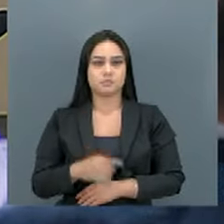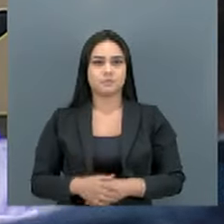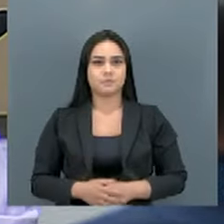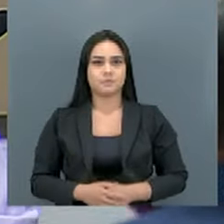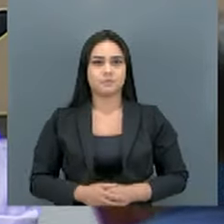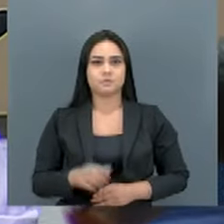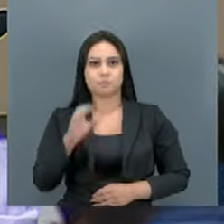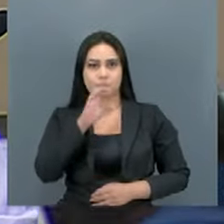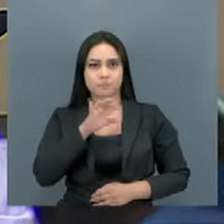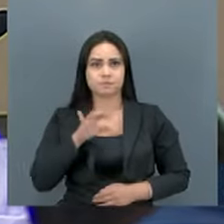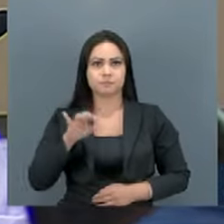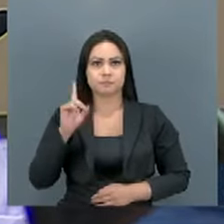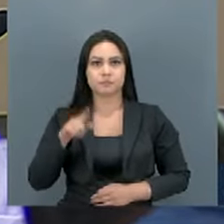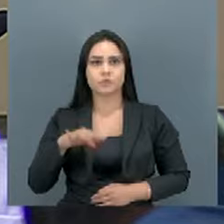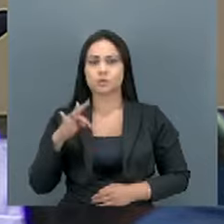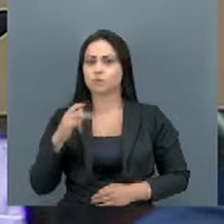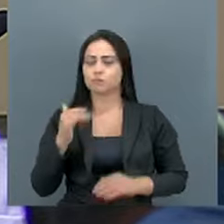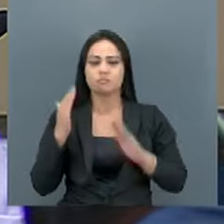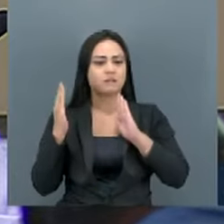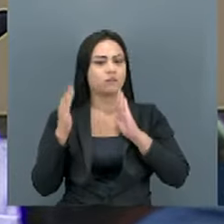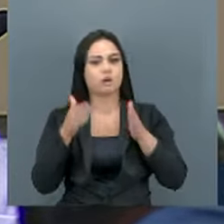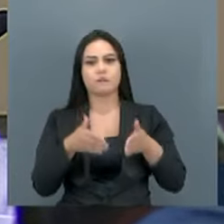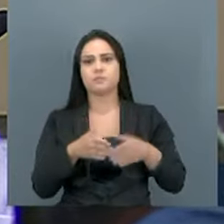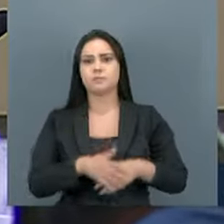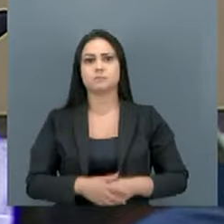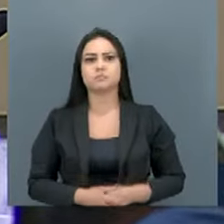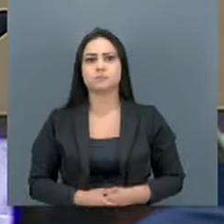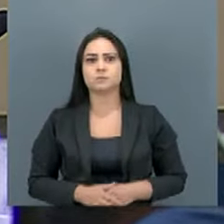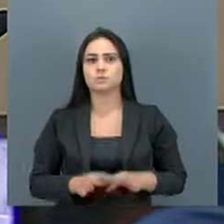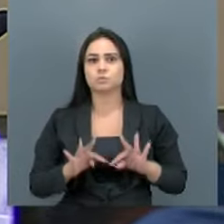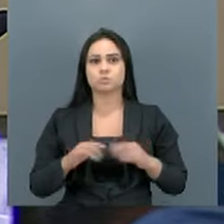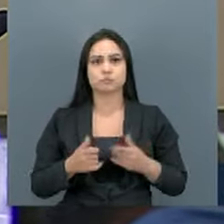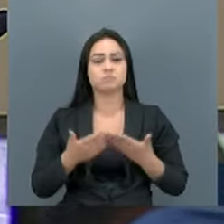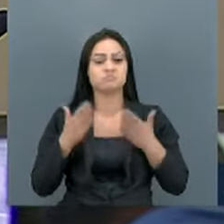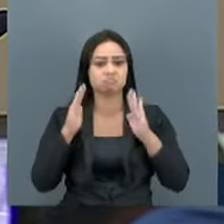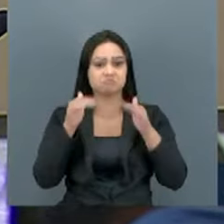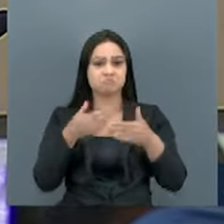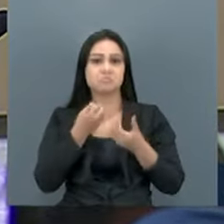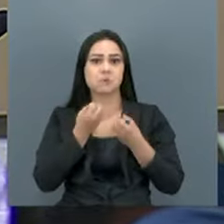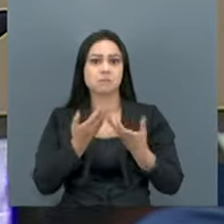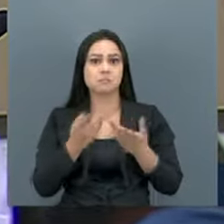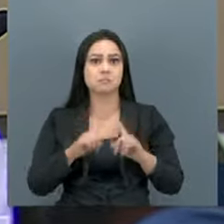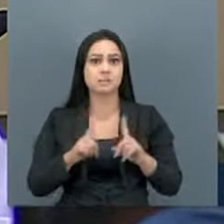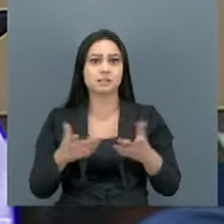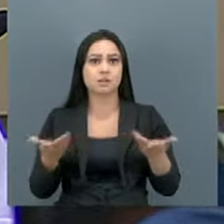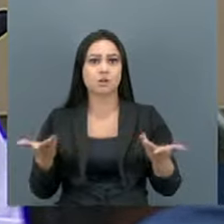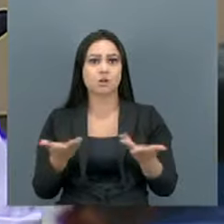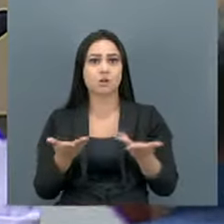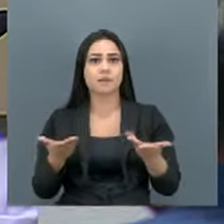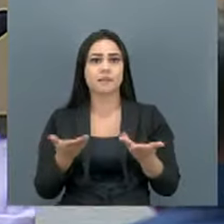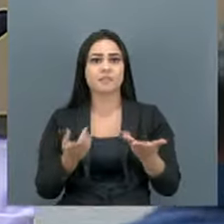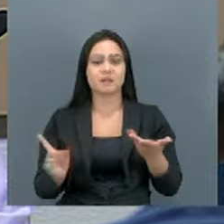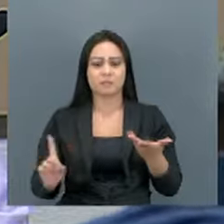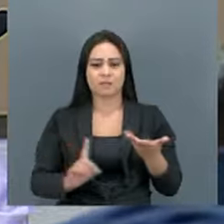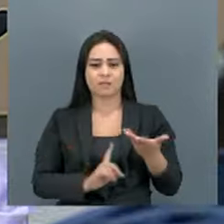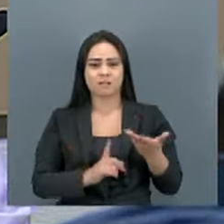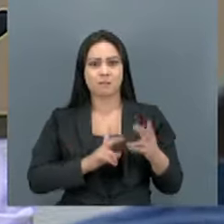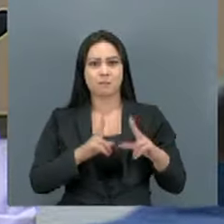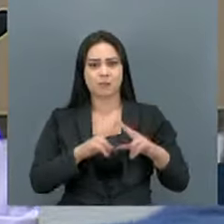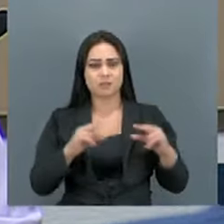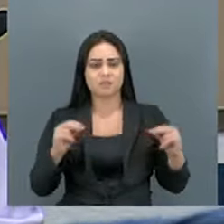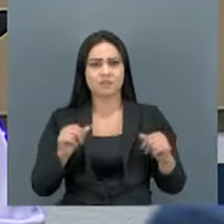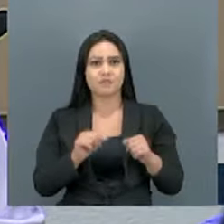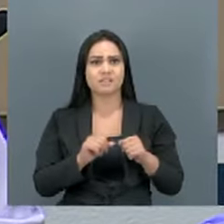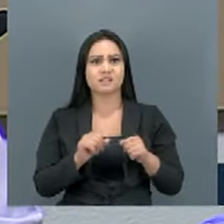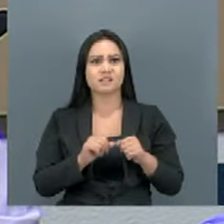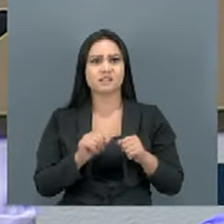na região, é tudo favorável. Tudo favorável. Agora que vieram para cá, para de Brasília, fazer